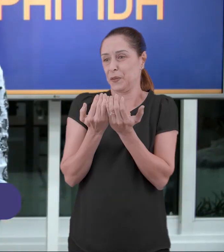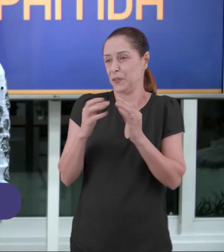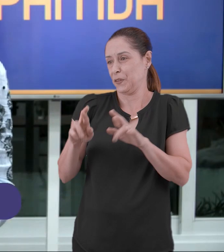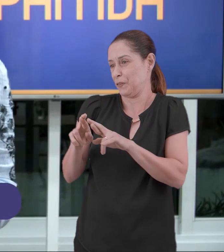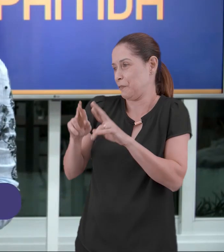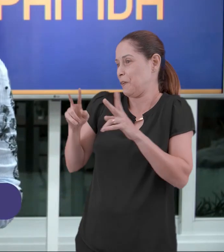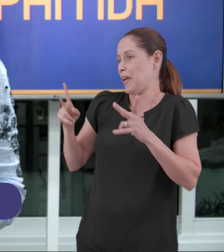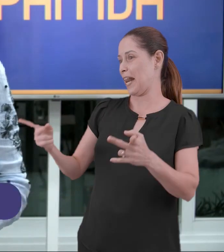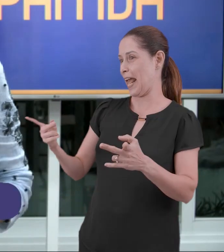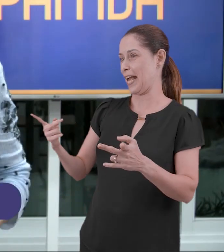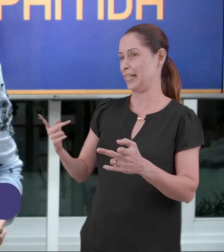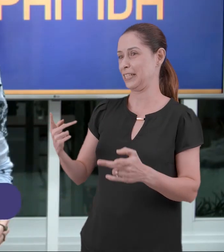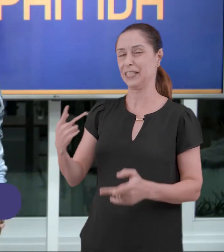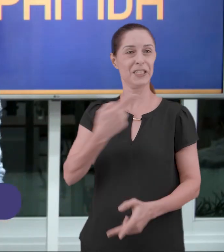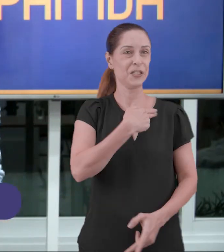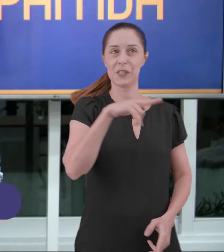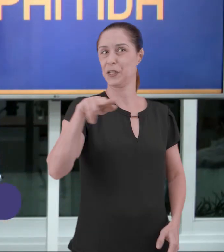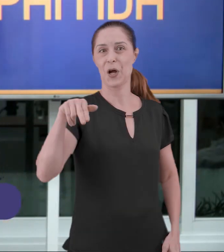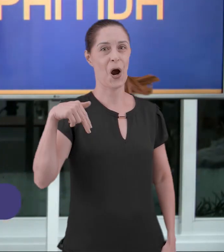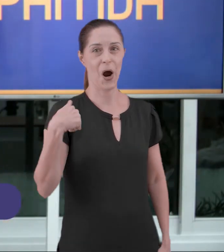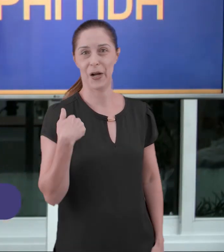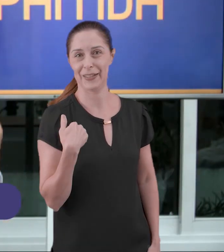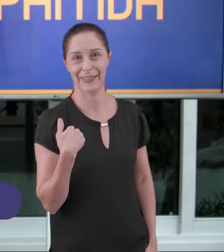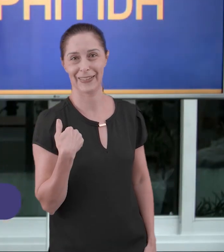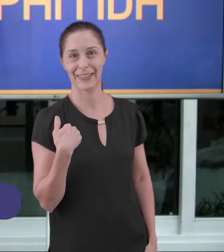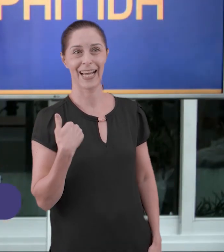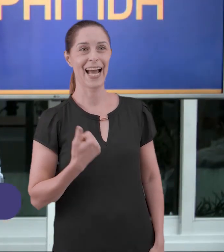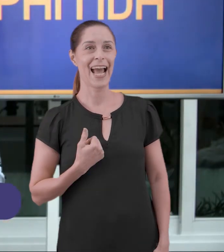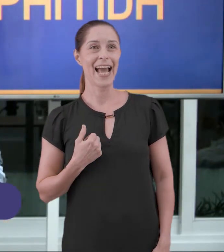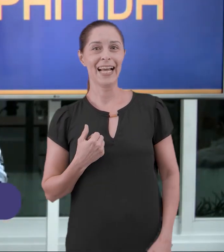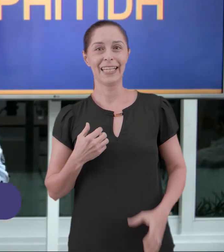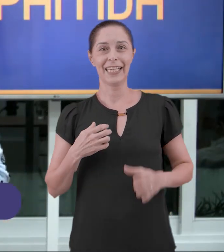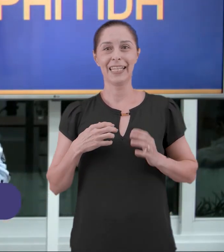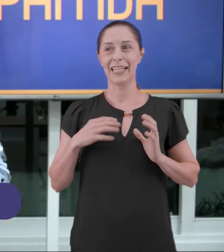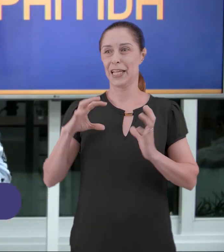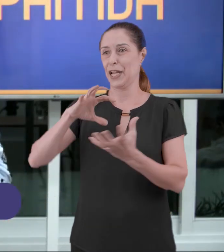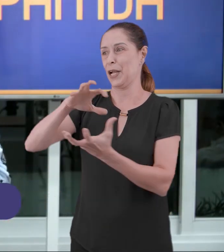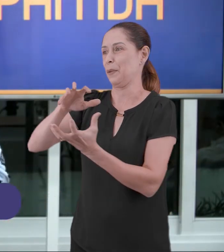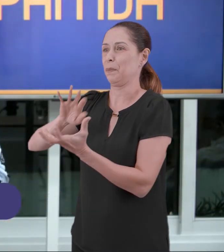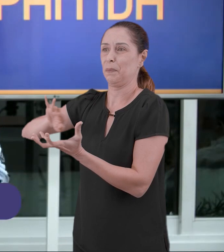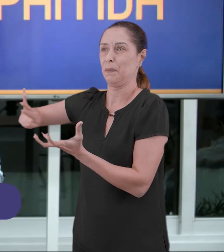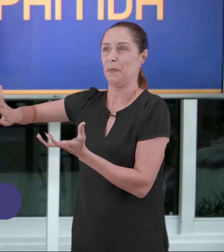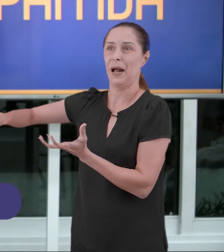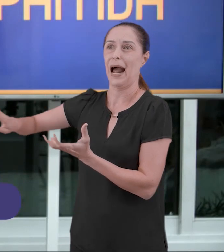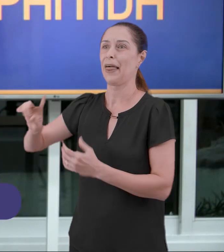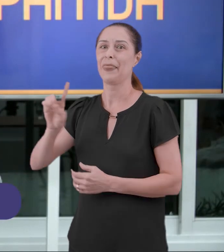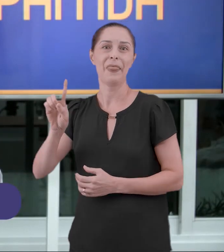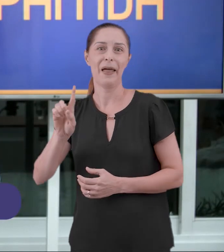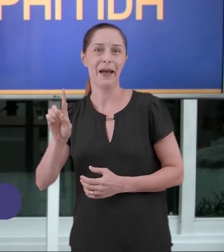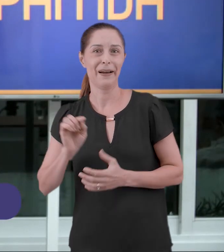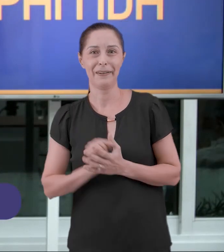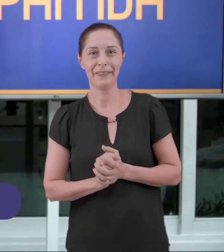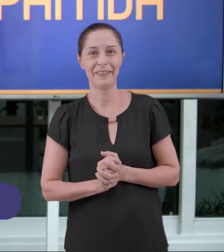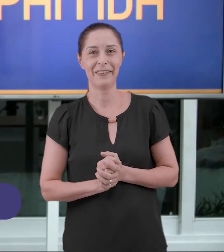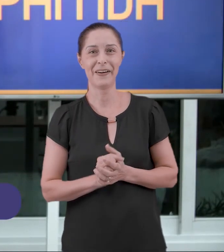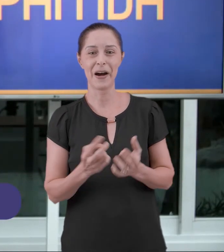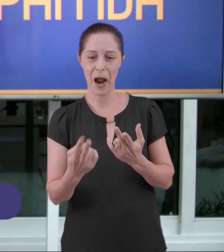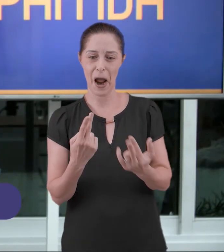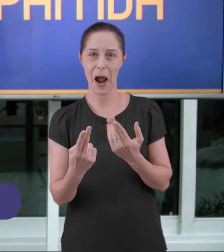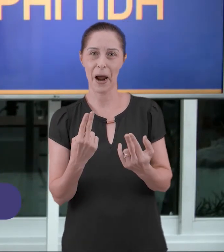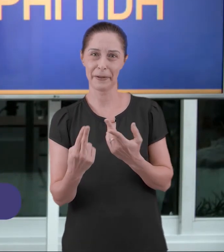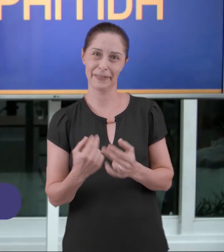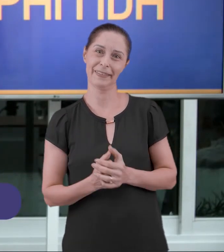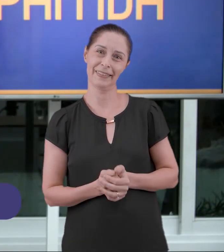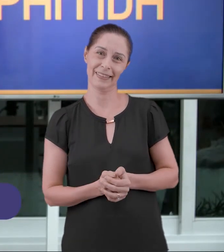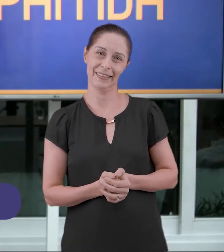dos autistas, a gente vê que tem tanta coisa que tem a ver com o nosso mundo, né? E eu queria pedir para a Eliana contar um pouquinho para a